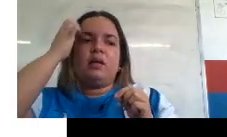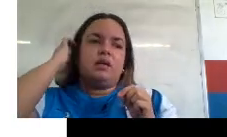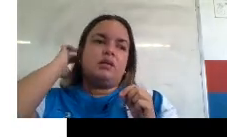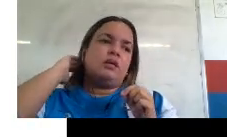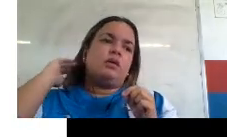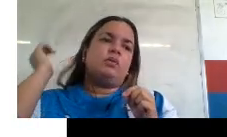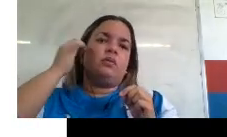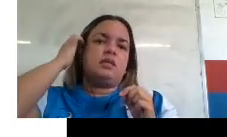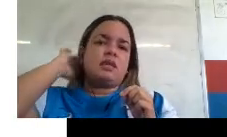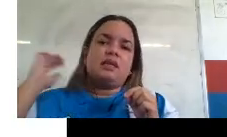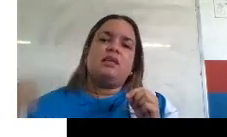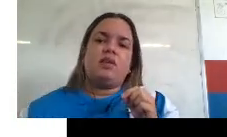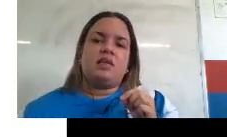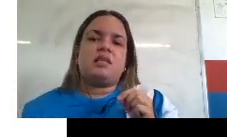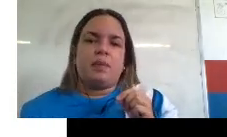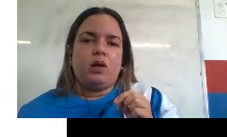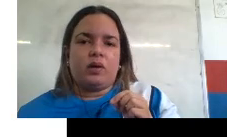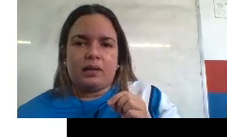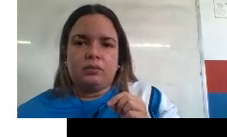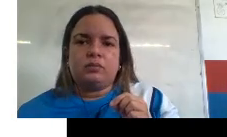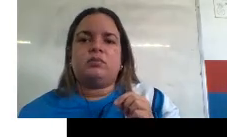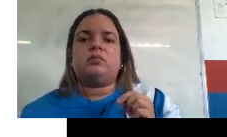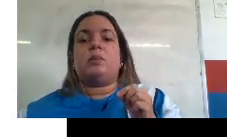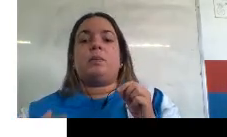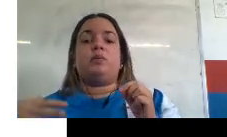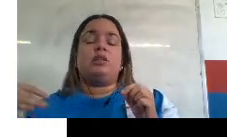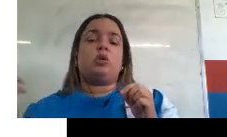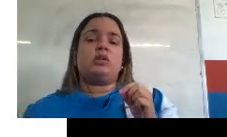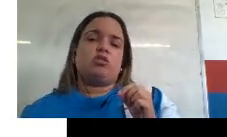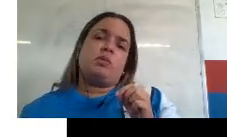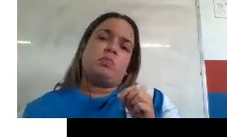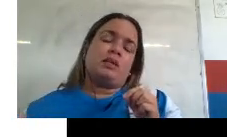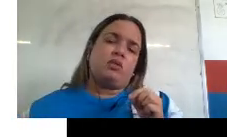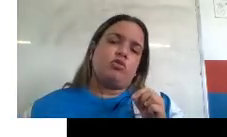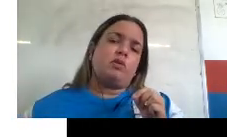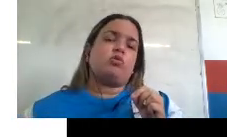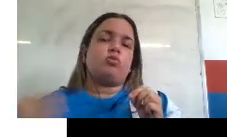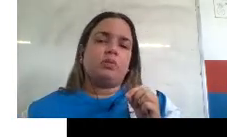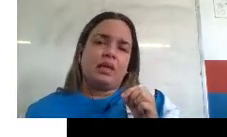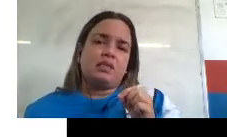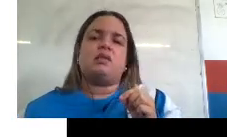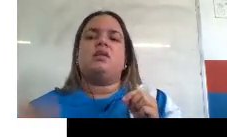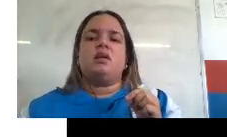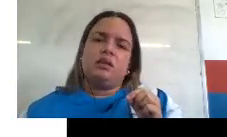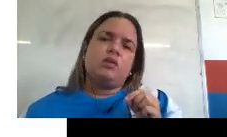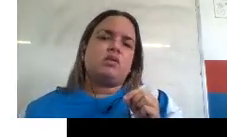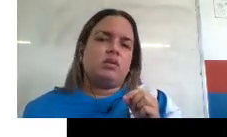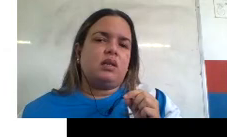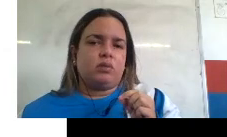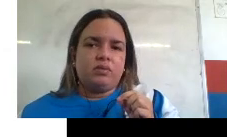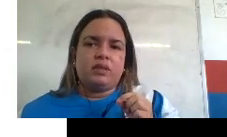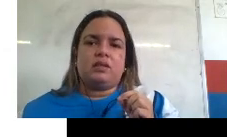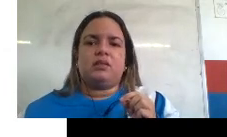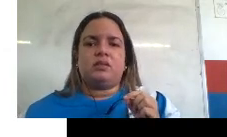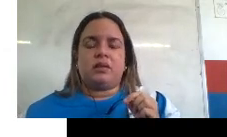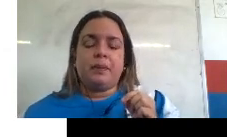Né? Então, isso aí deveria ser melhorado, né? Para poder todas as pessoas pudessem ter o seu